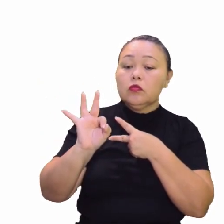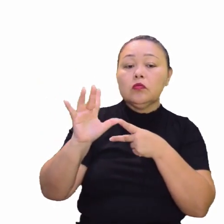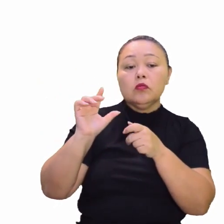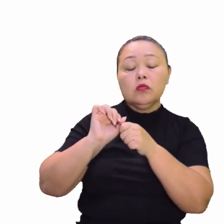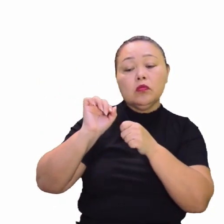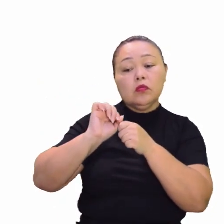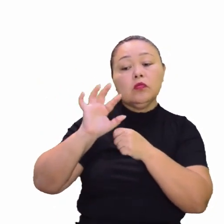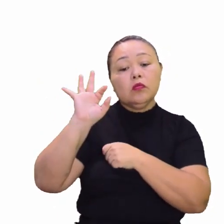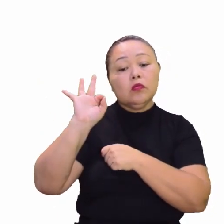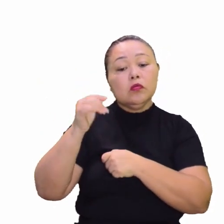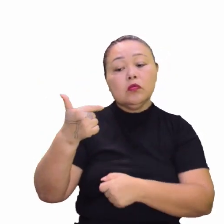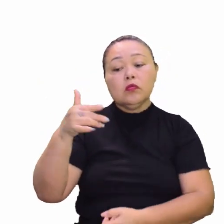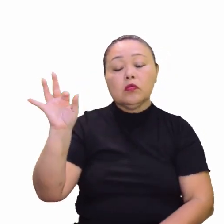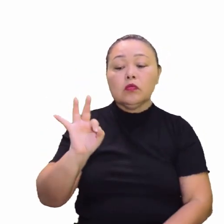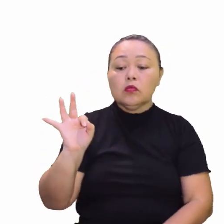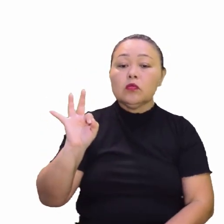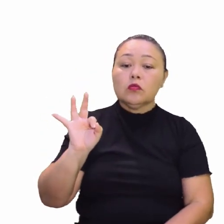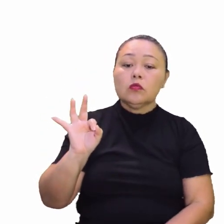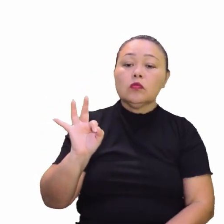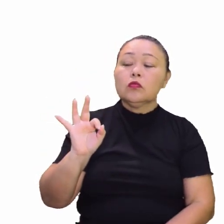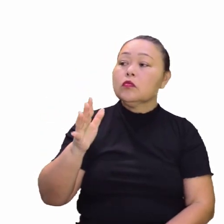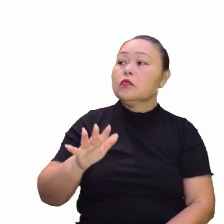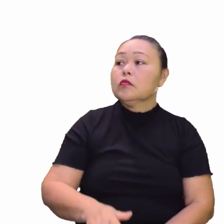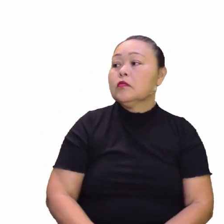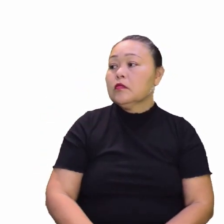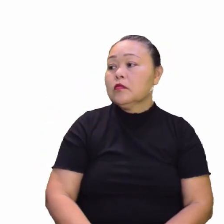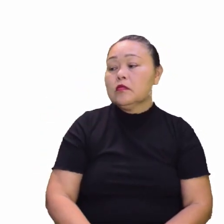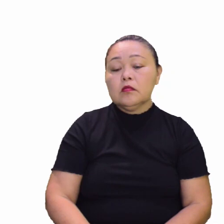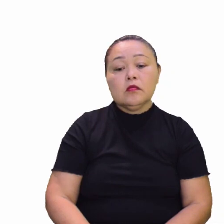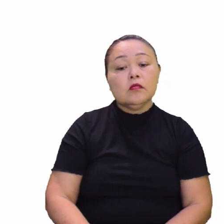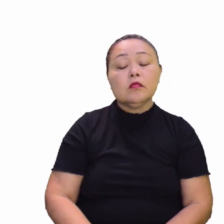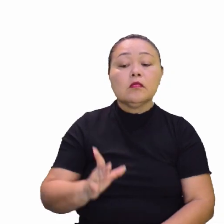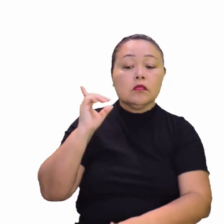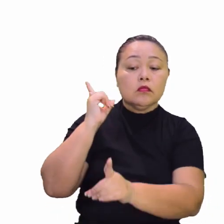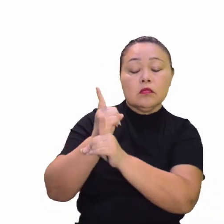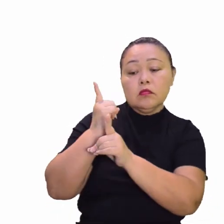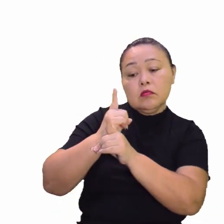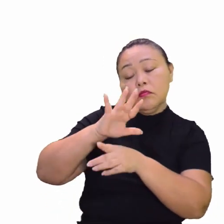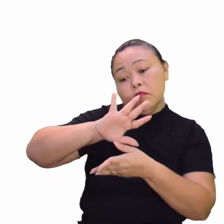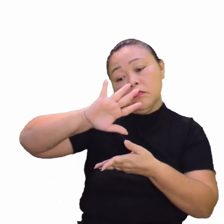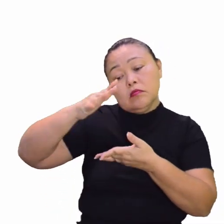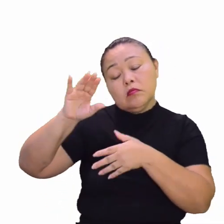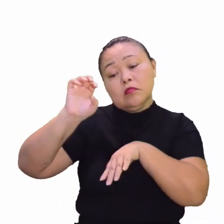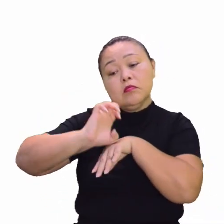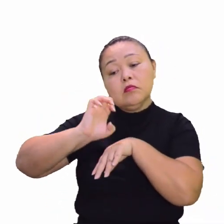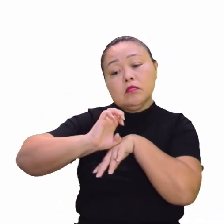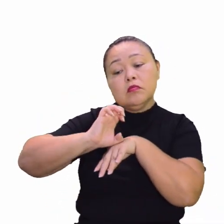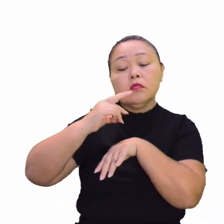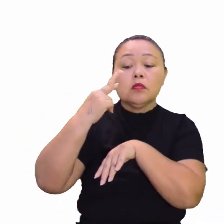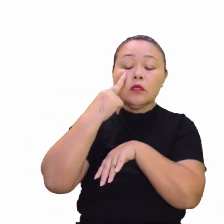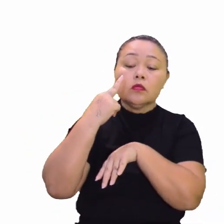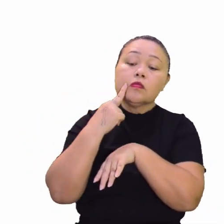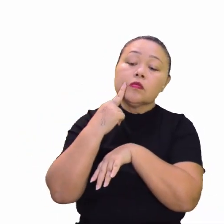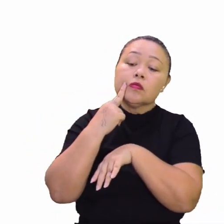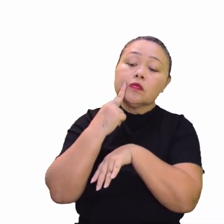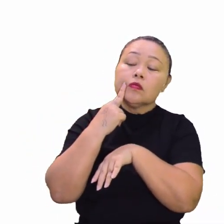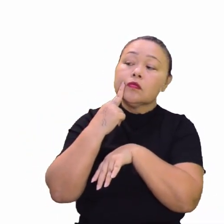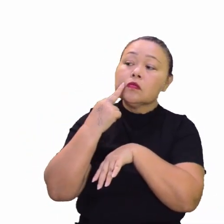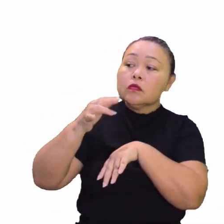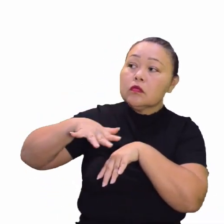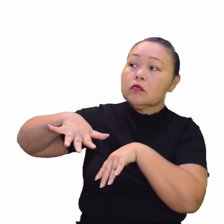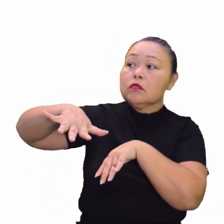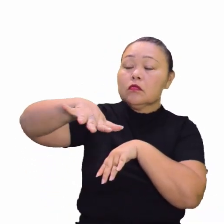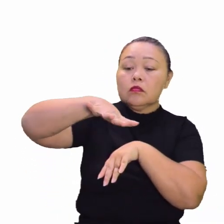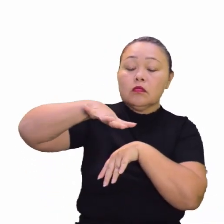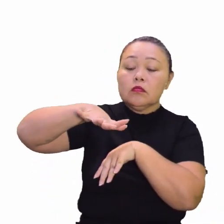de Rondônia. Muito bem. Ok? Isso mesmo. A gente vai encontrar em algumas partes do estado de Rondônia, mas é em todo o